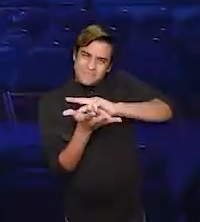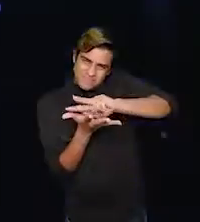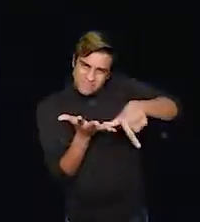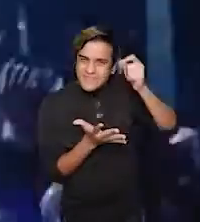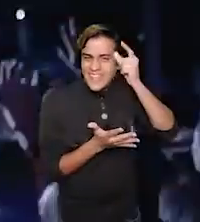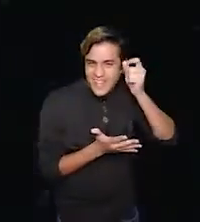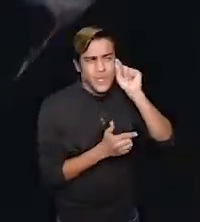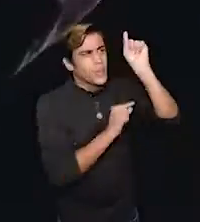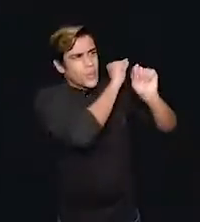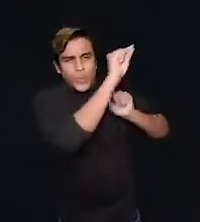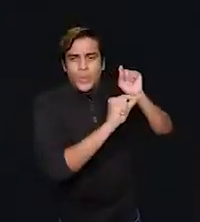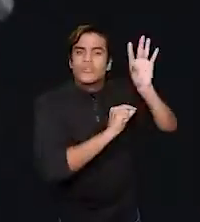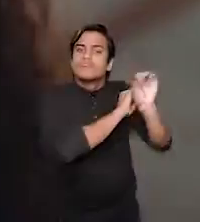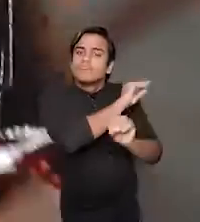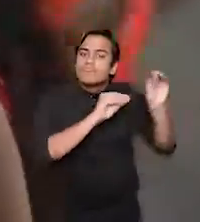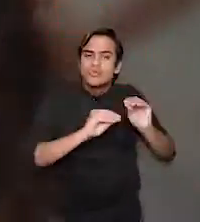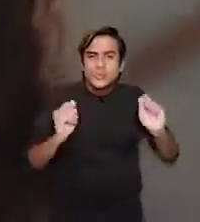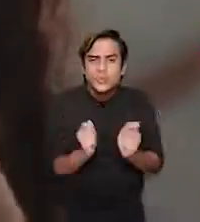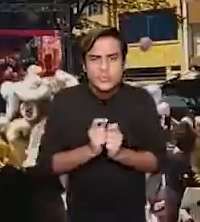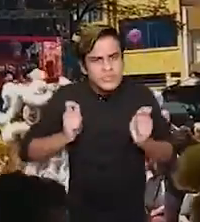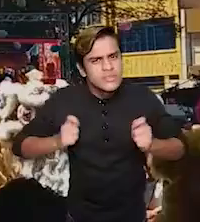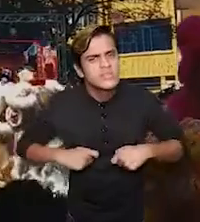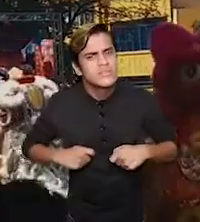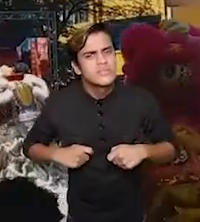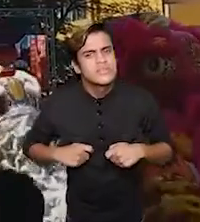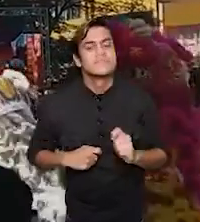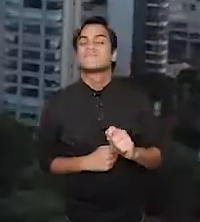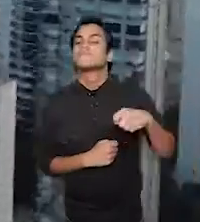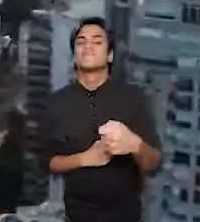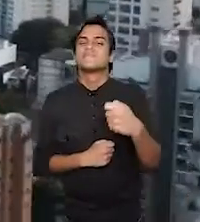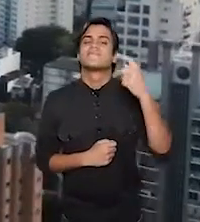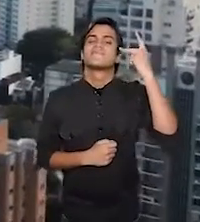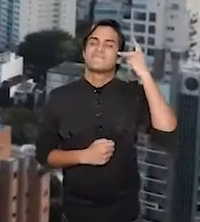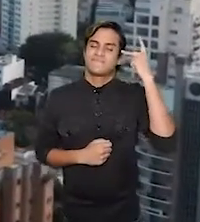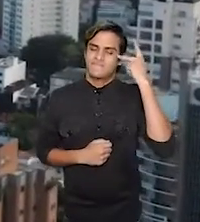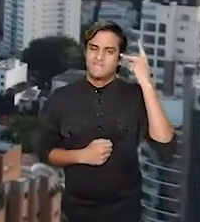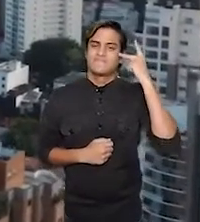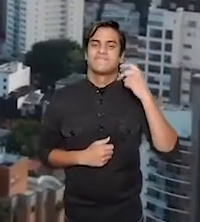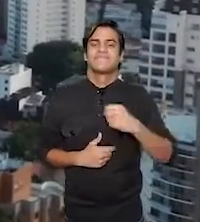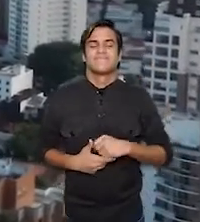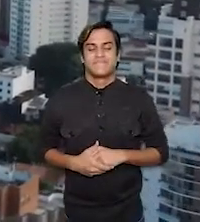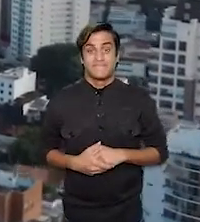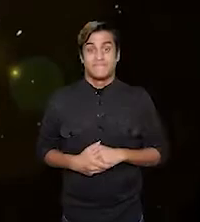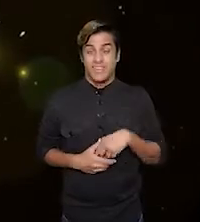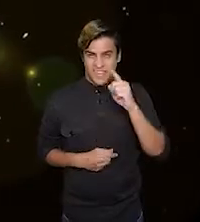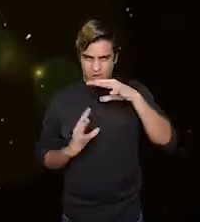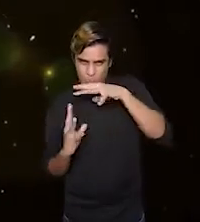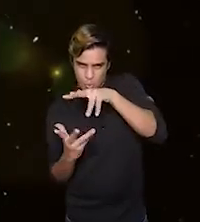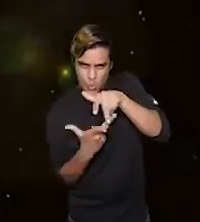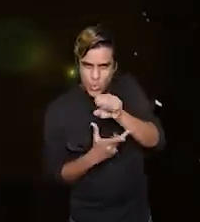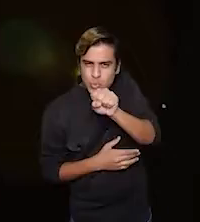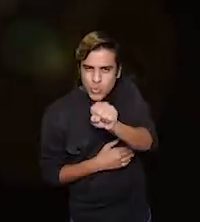Latina e ainda reunir o melhor da rica diversidade cultural brasileira. Essa é São Paulo. A